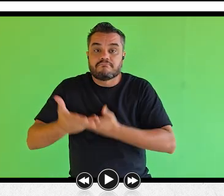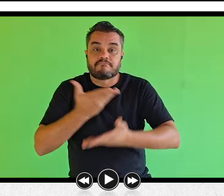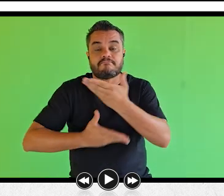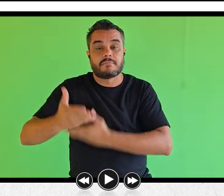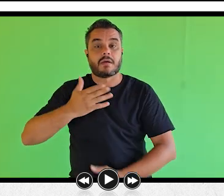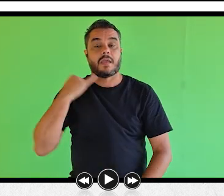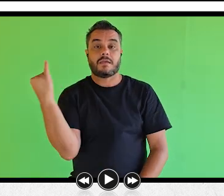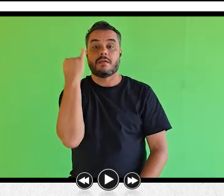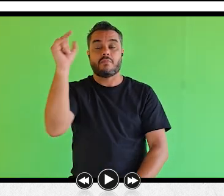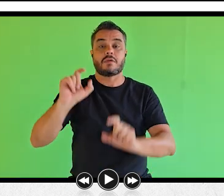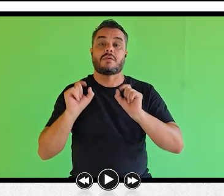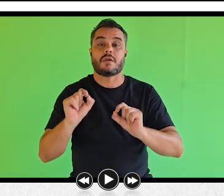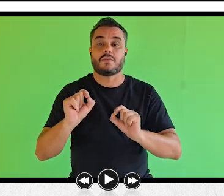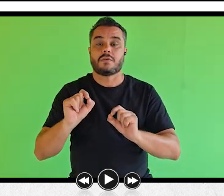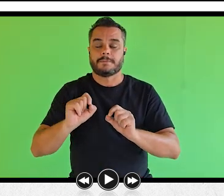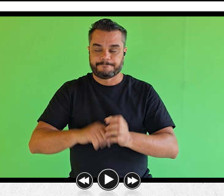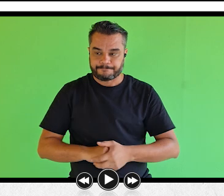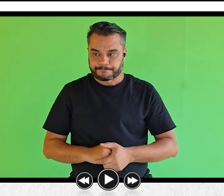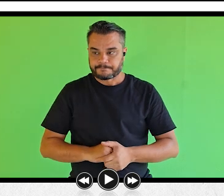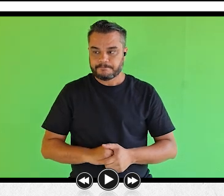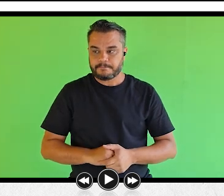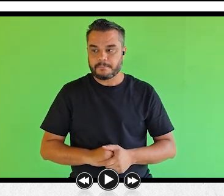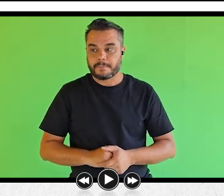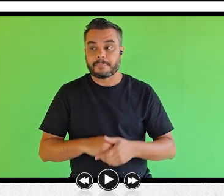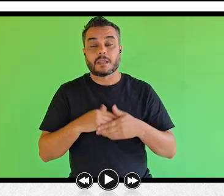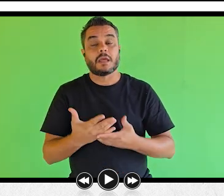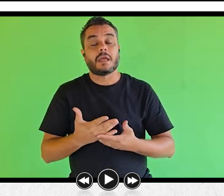colocada pela Política Nacional de Resíduos, é a contratação.